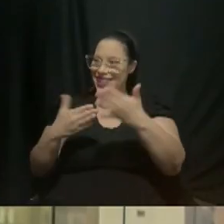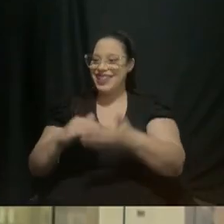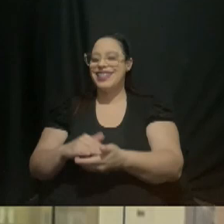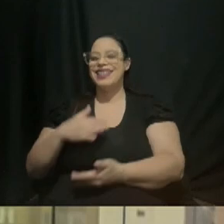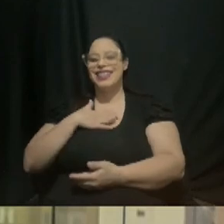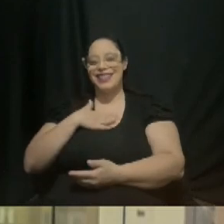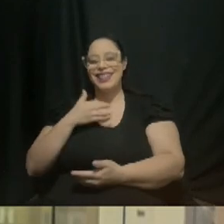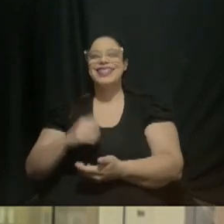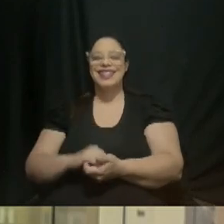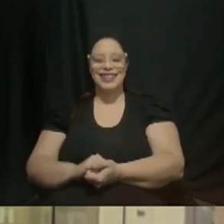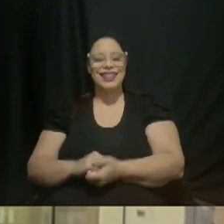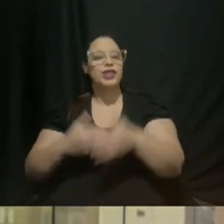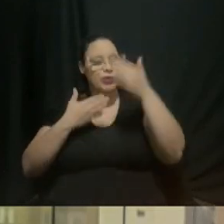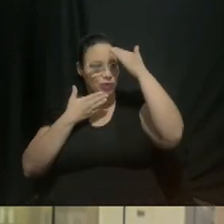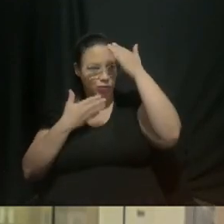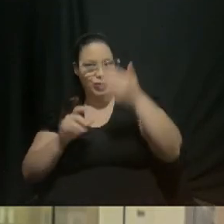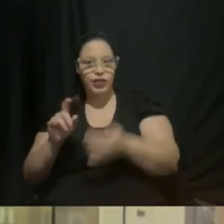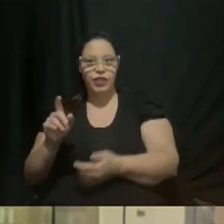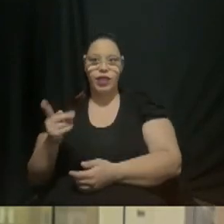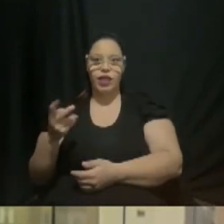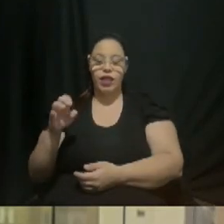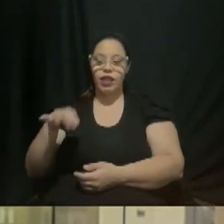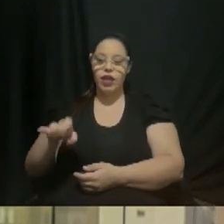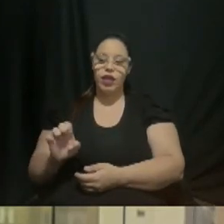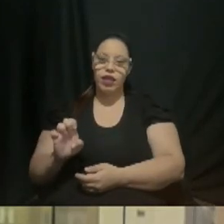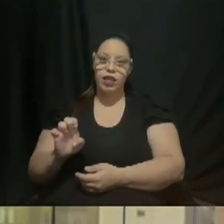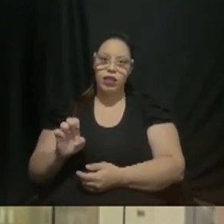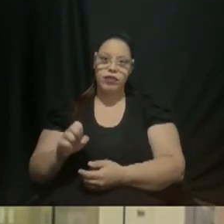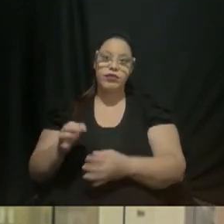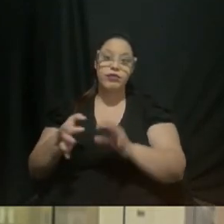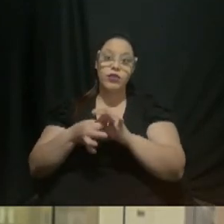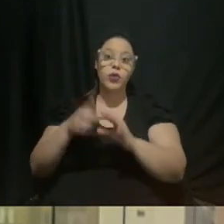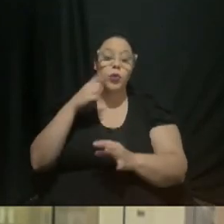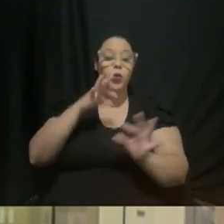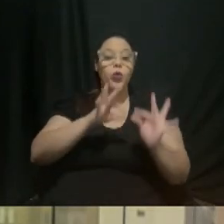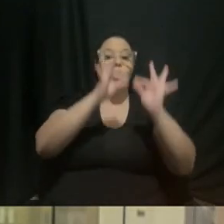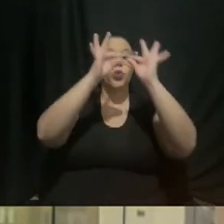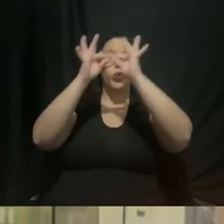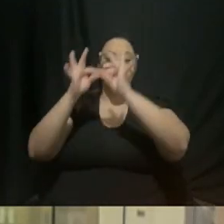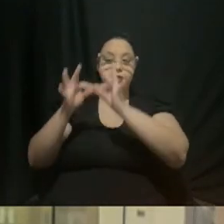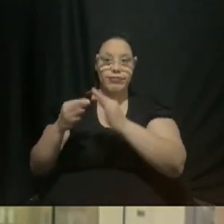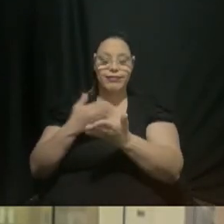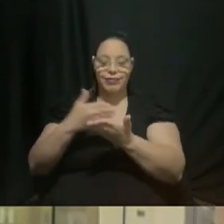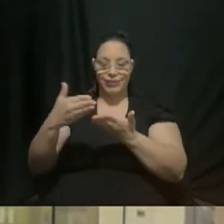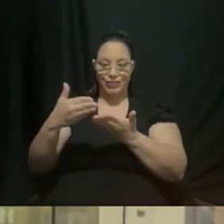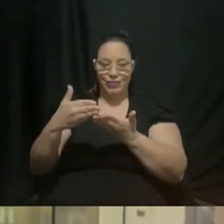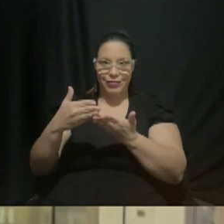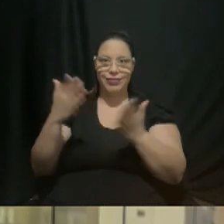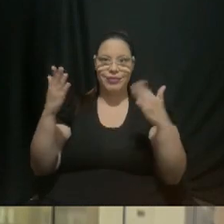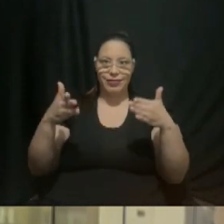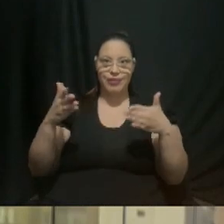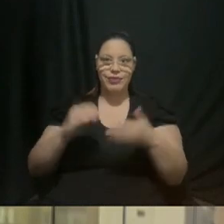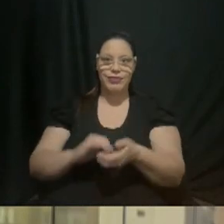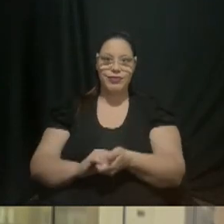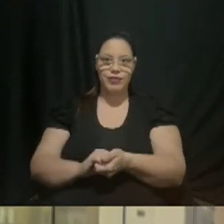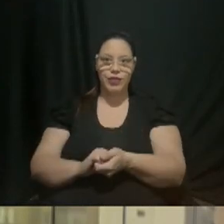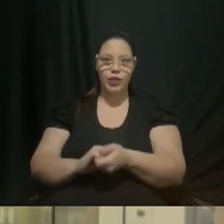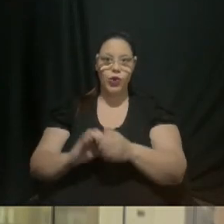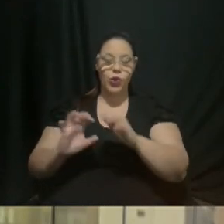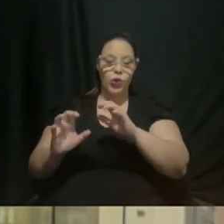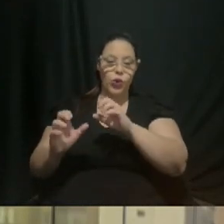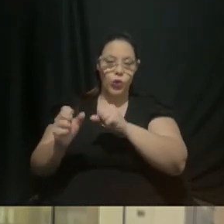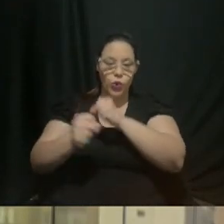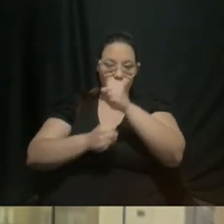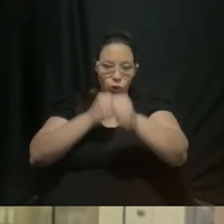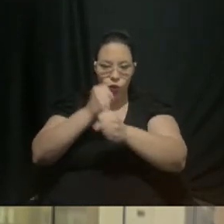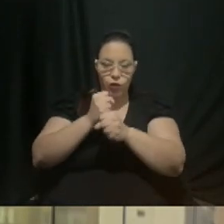obrigada, Henrique, pela sua participação. E para você que nos assiste, continue com a gente, porque agora é a hora daquele giro pelo Brasil e pelo